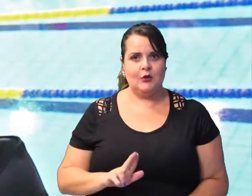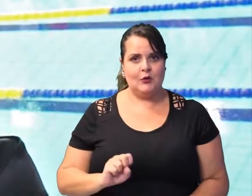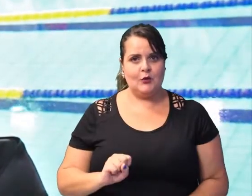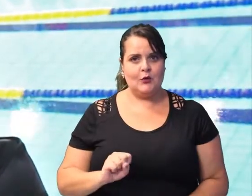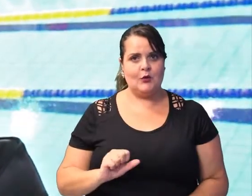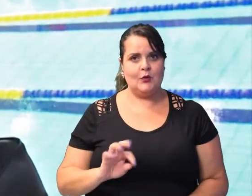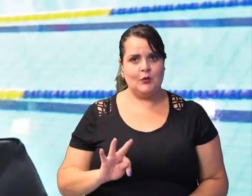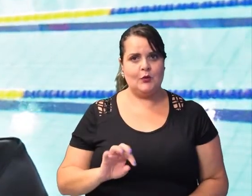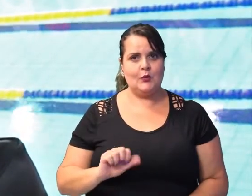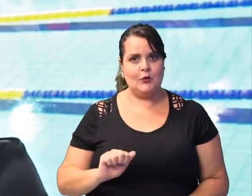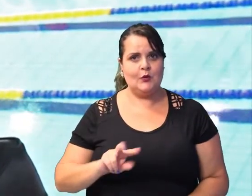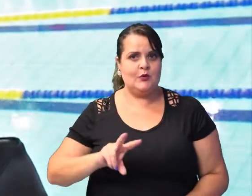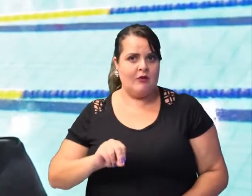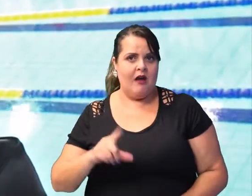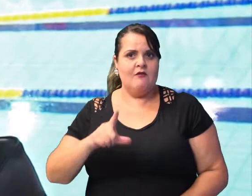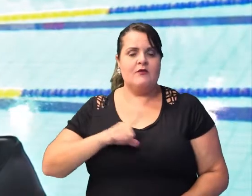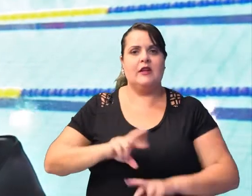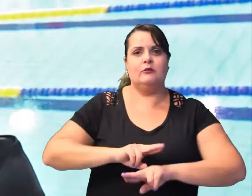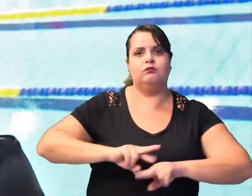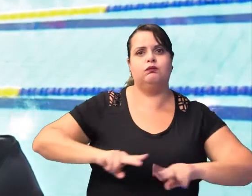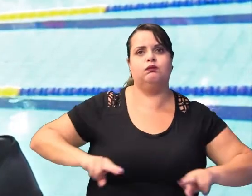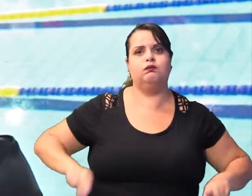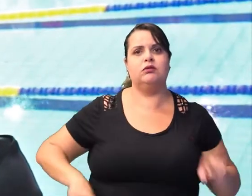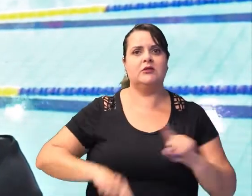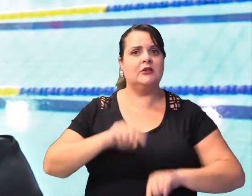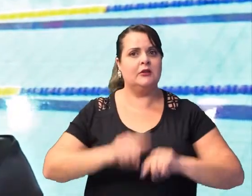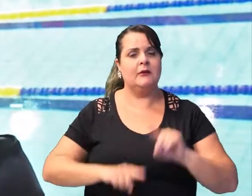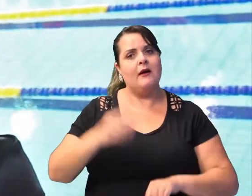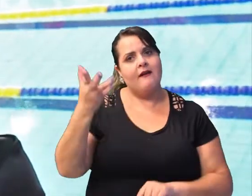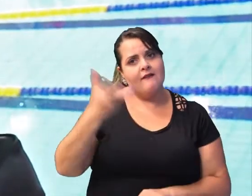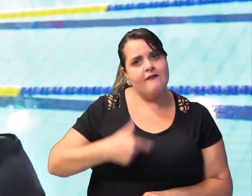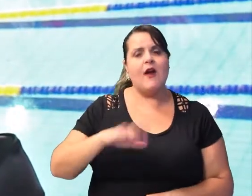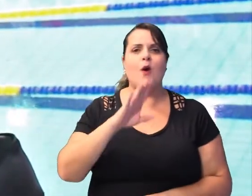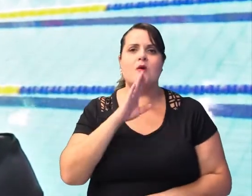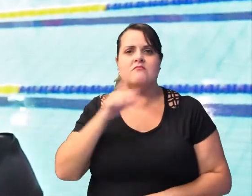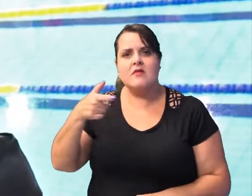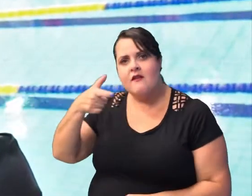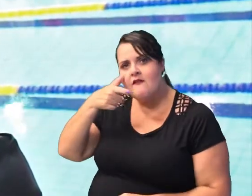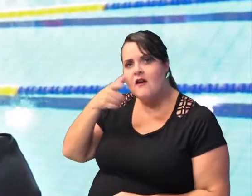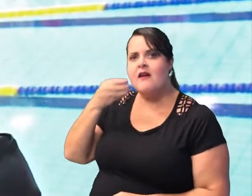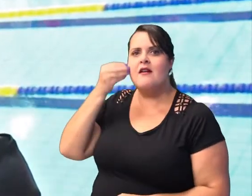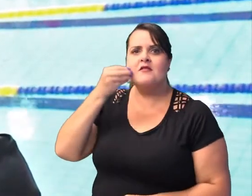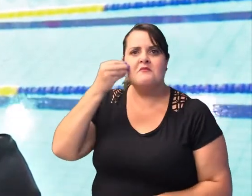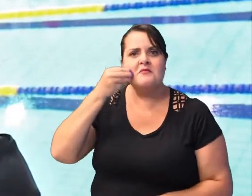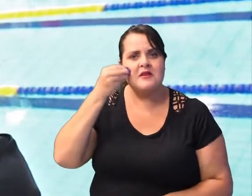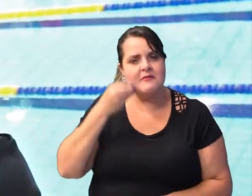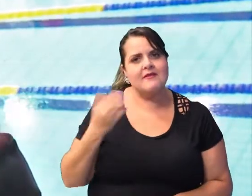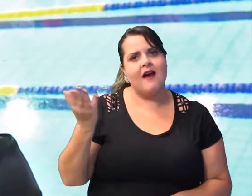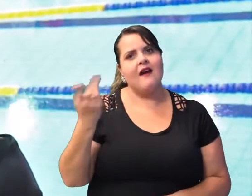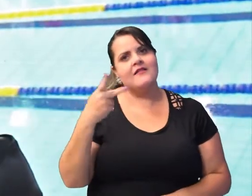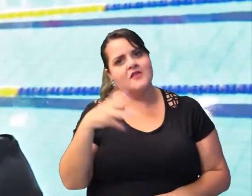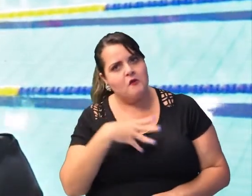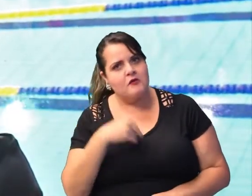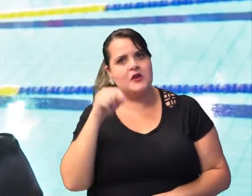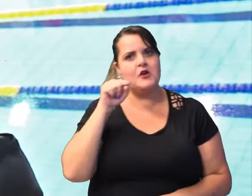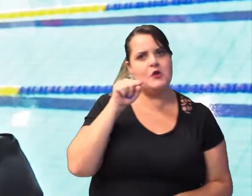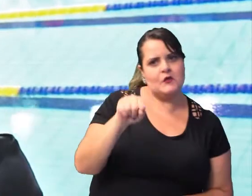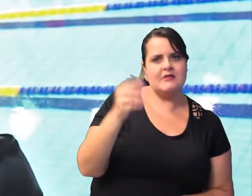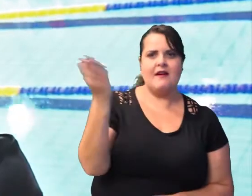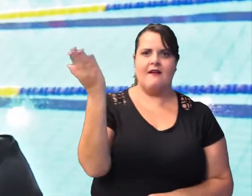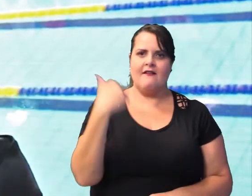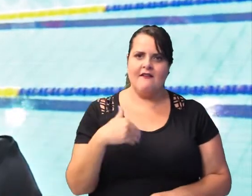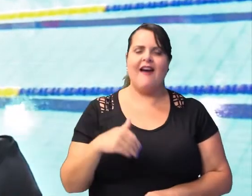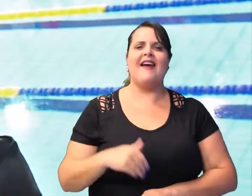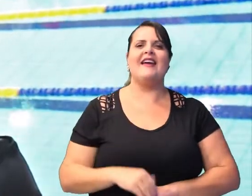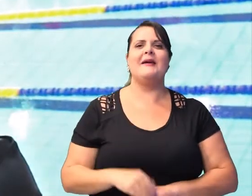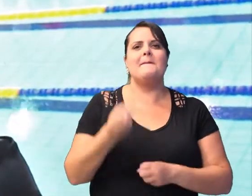do estado hoje nós temos vários materiais que você pode vir conhecer assistir uma aula experimental uma aula ou mesmo trazer os seus filhos para